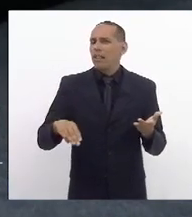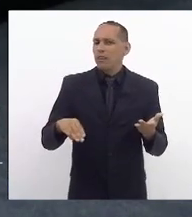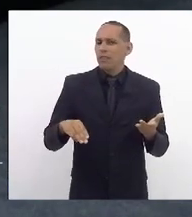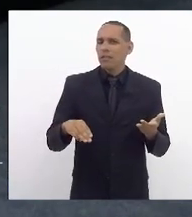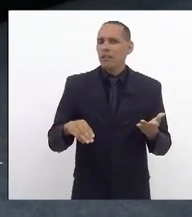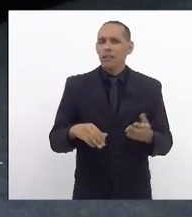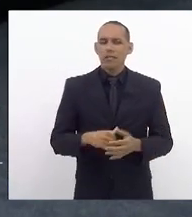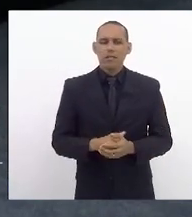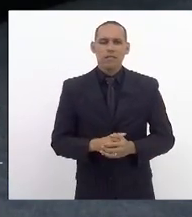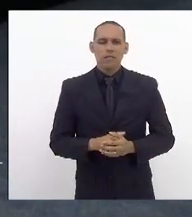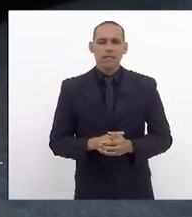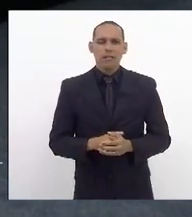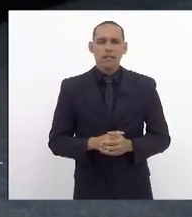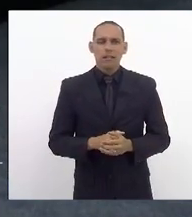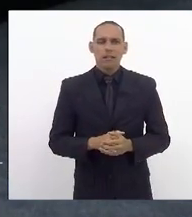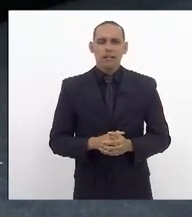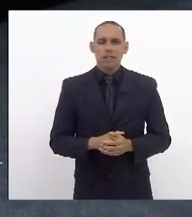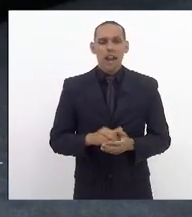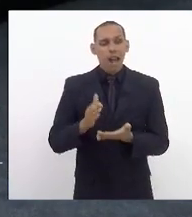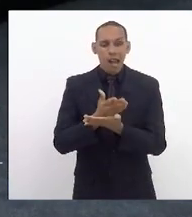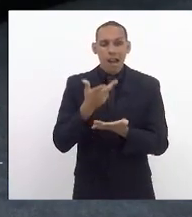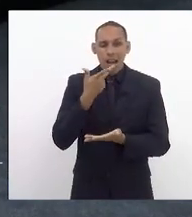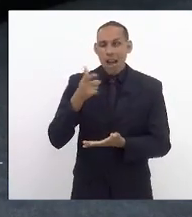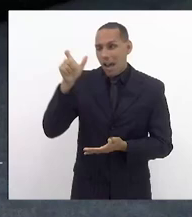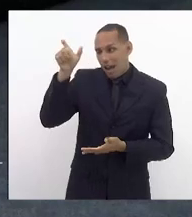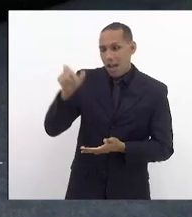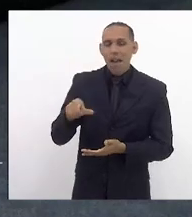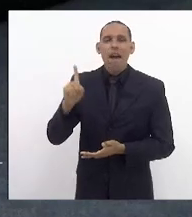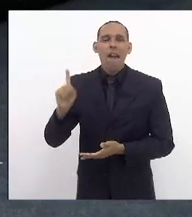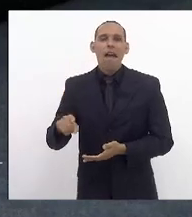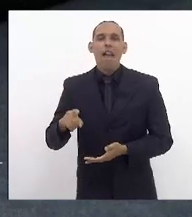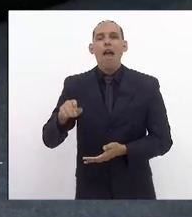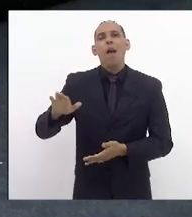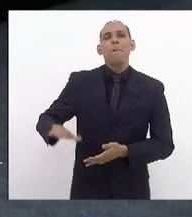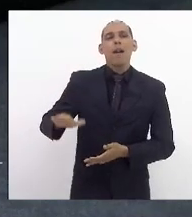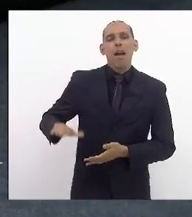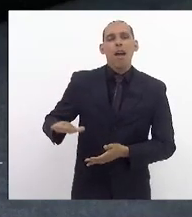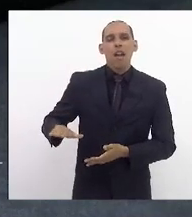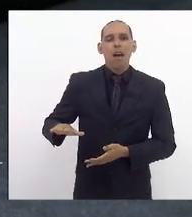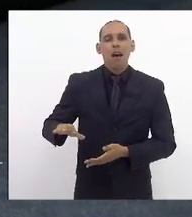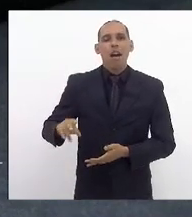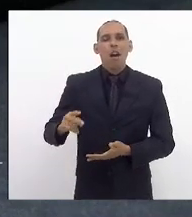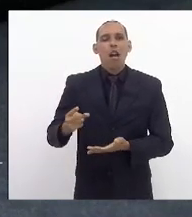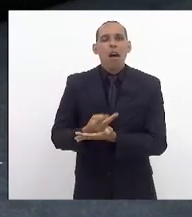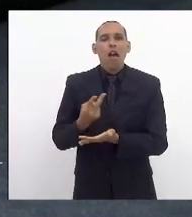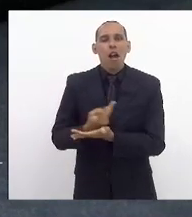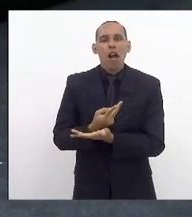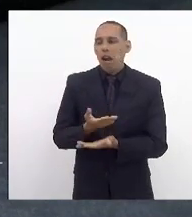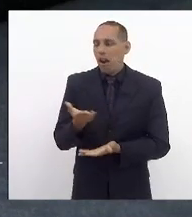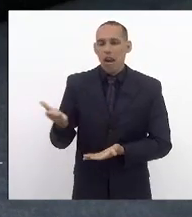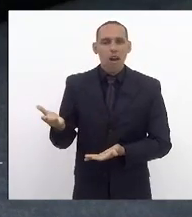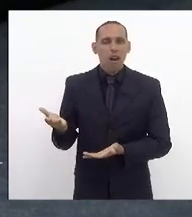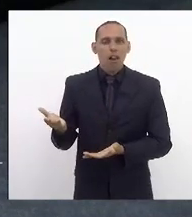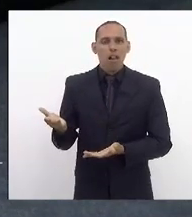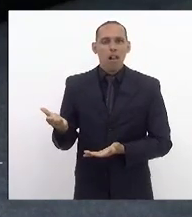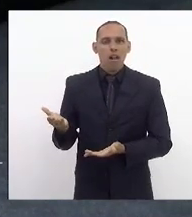que alguns chamam menores infratores. E,